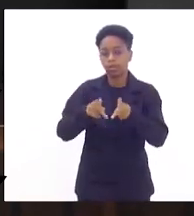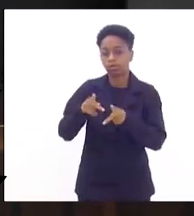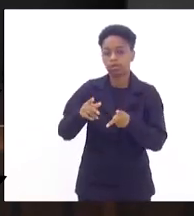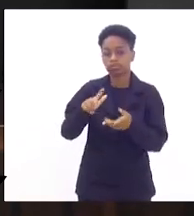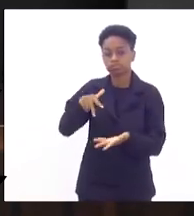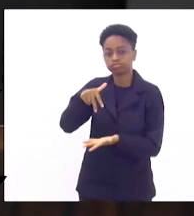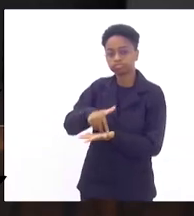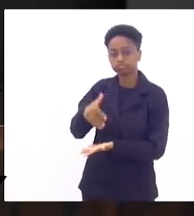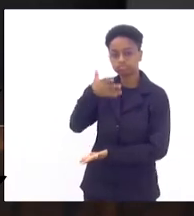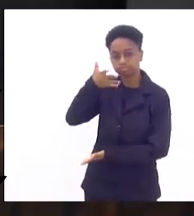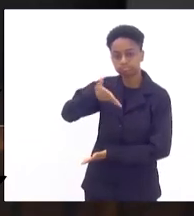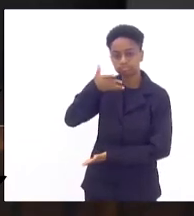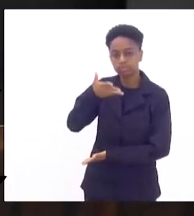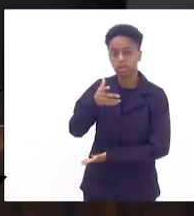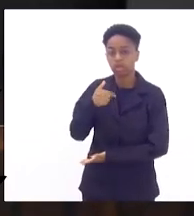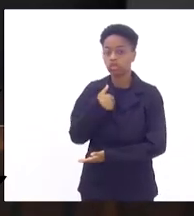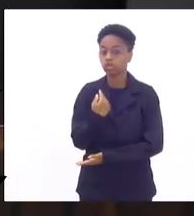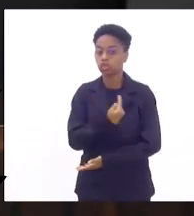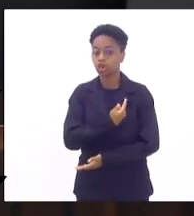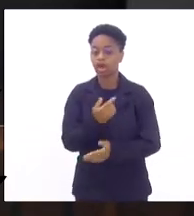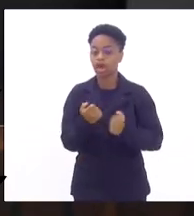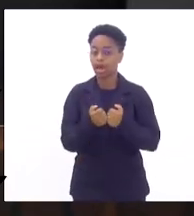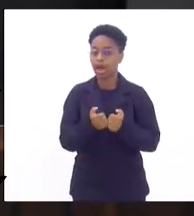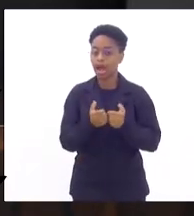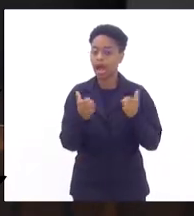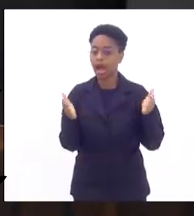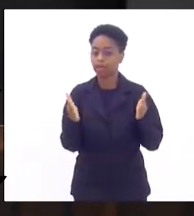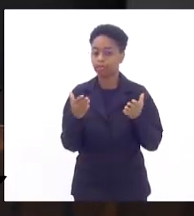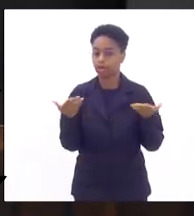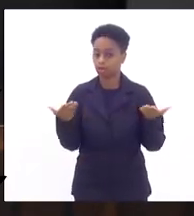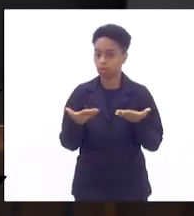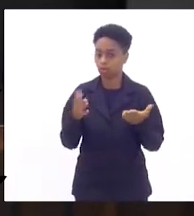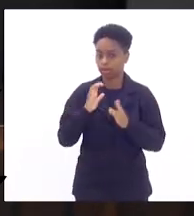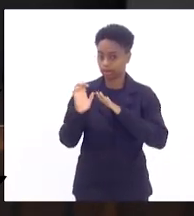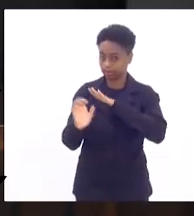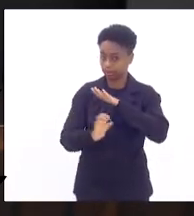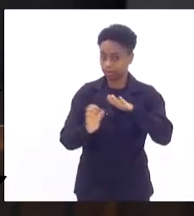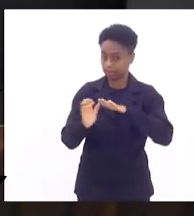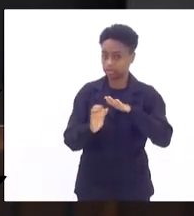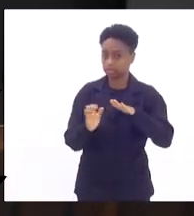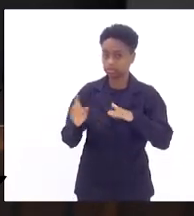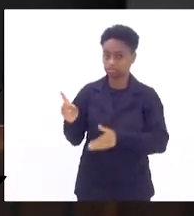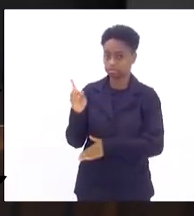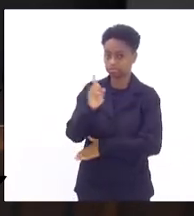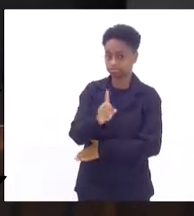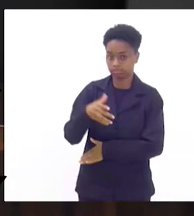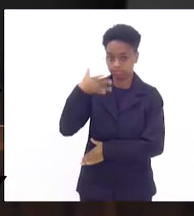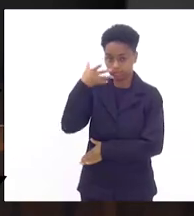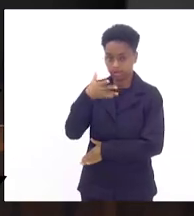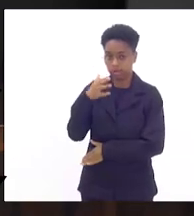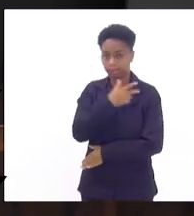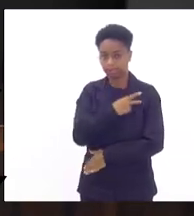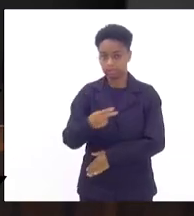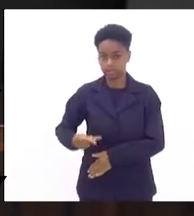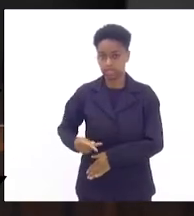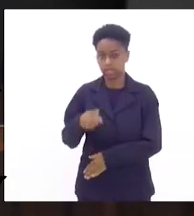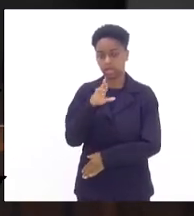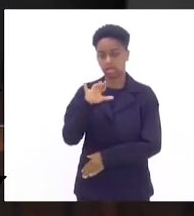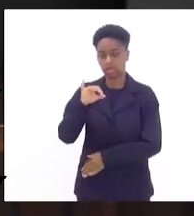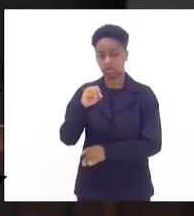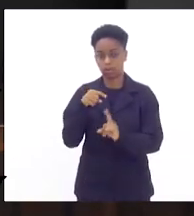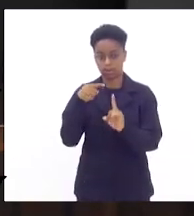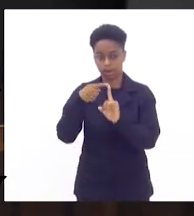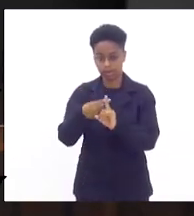voz, a gente vai abrir agora para a empresa, o presidente da Rio Mais, com a palavra, para poder esclarecer